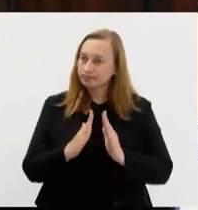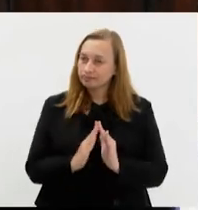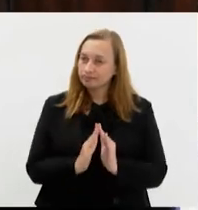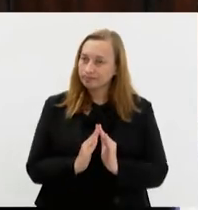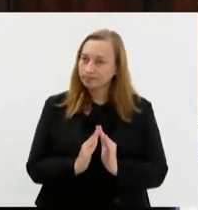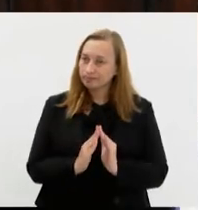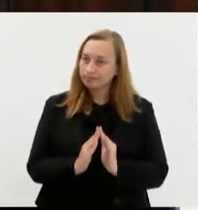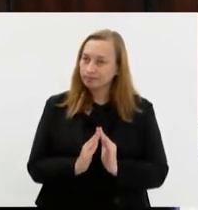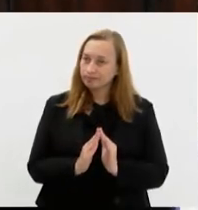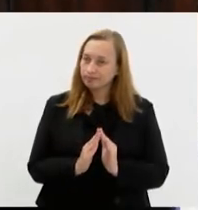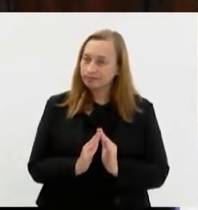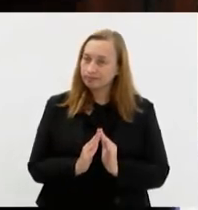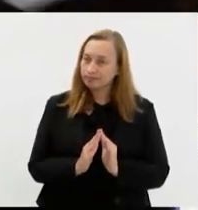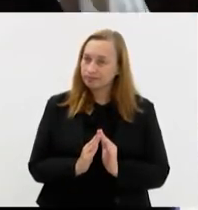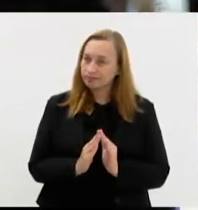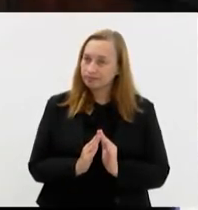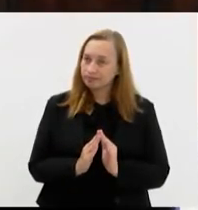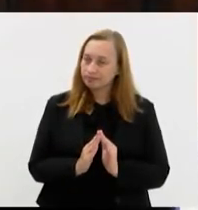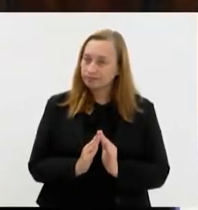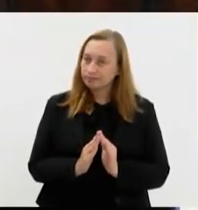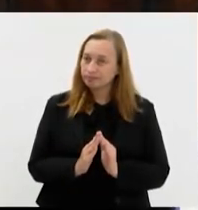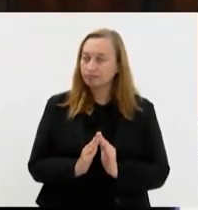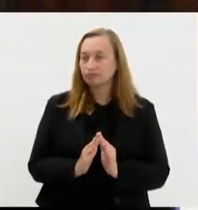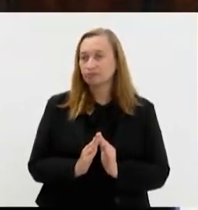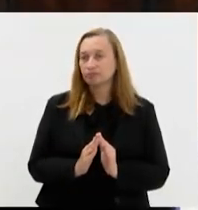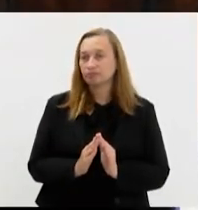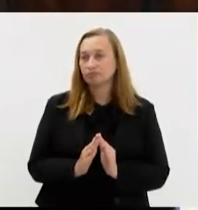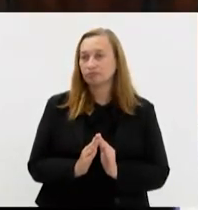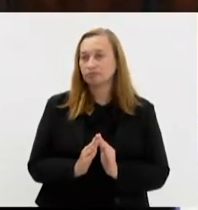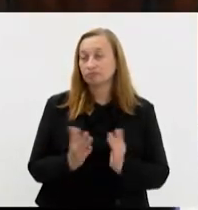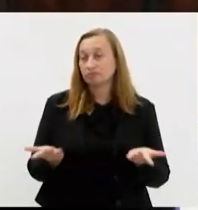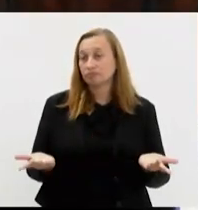para realização de Contatos